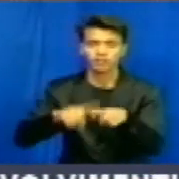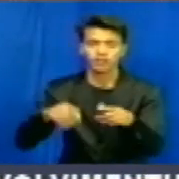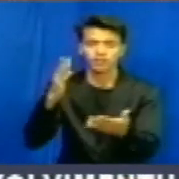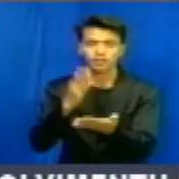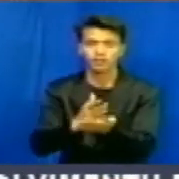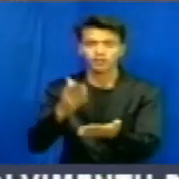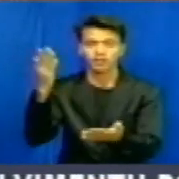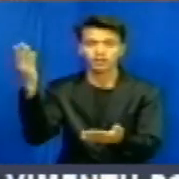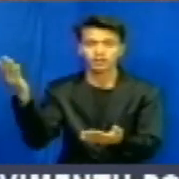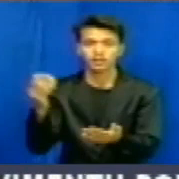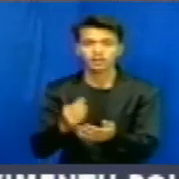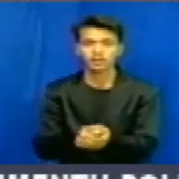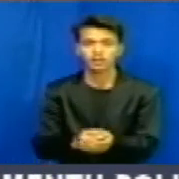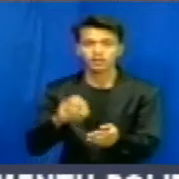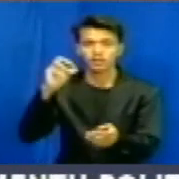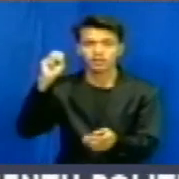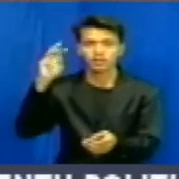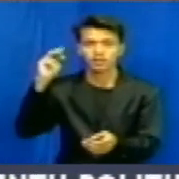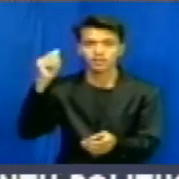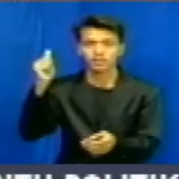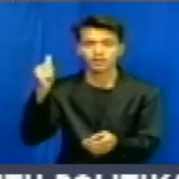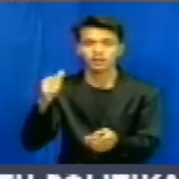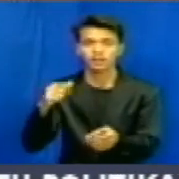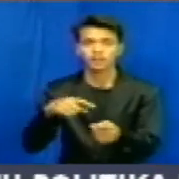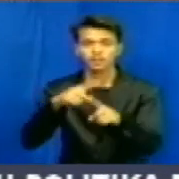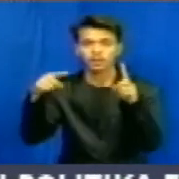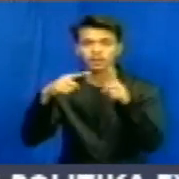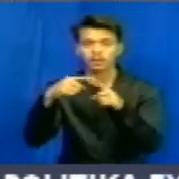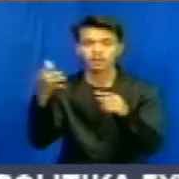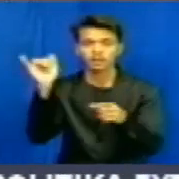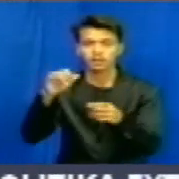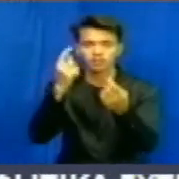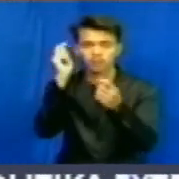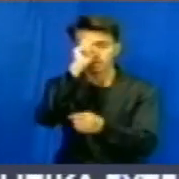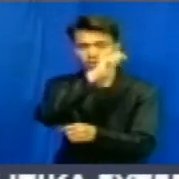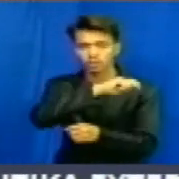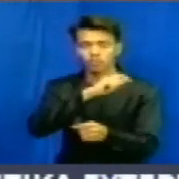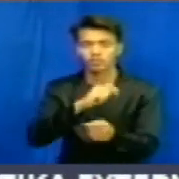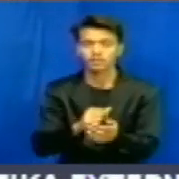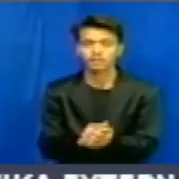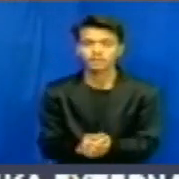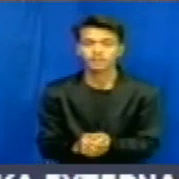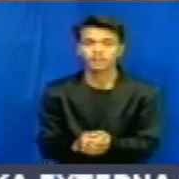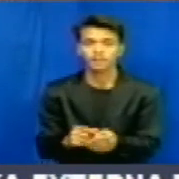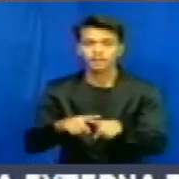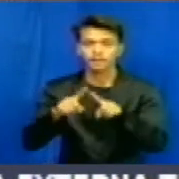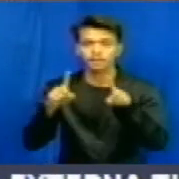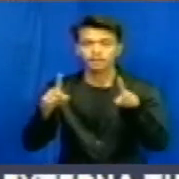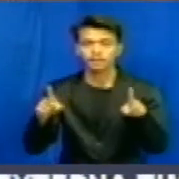iha ensino secundário, bahira sira gradua iha ensino secundário dene. Mas